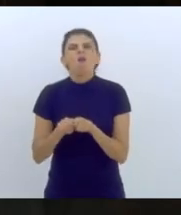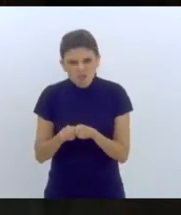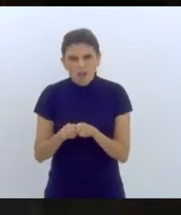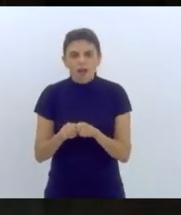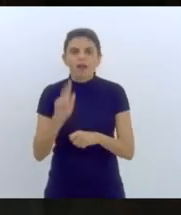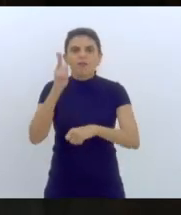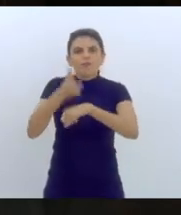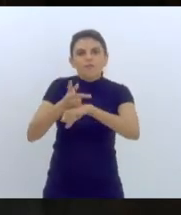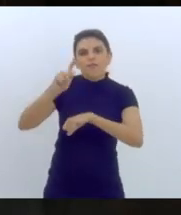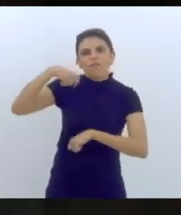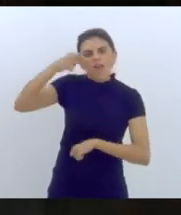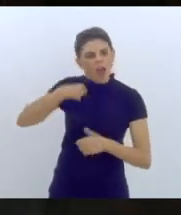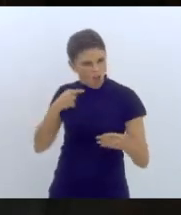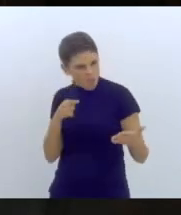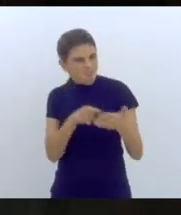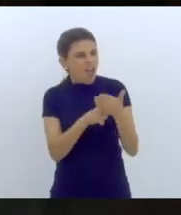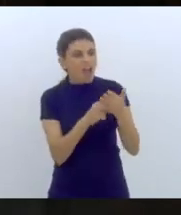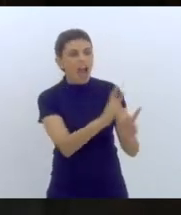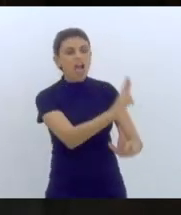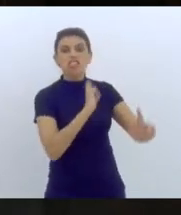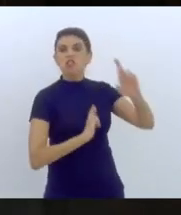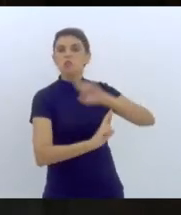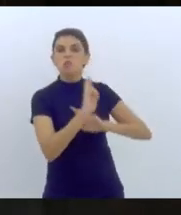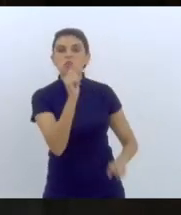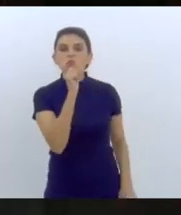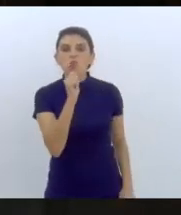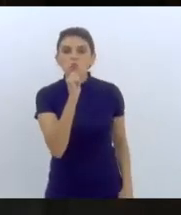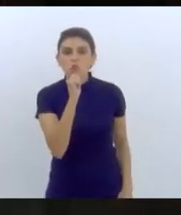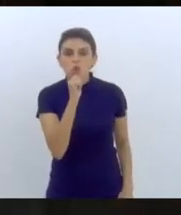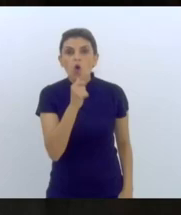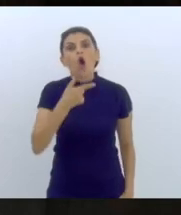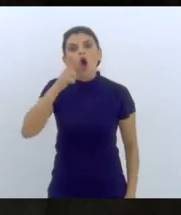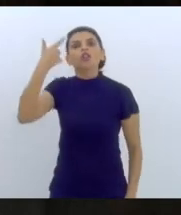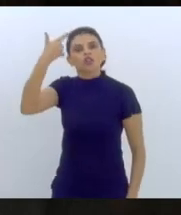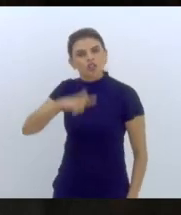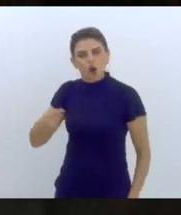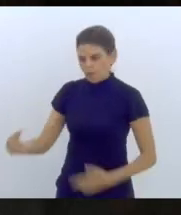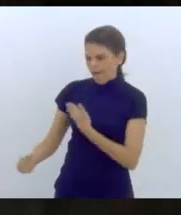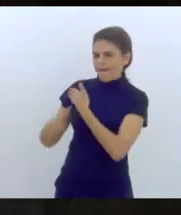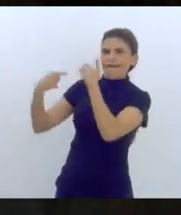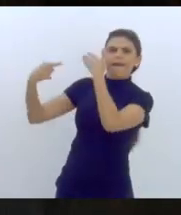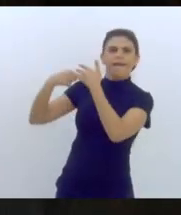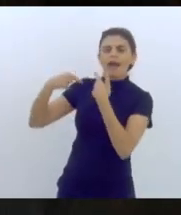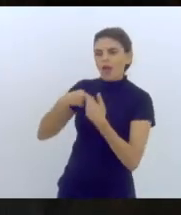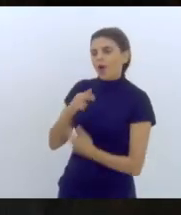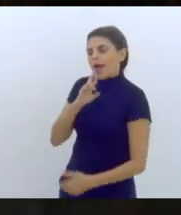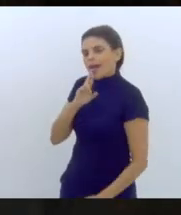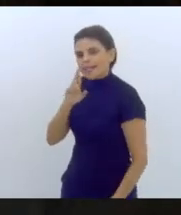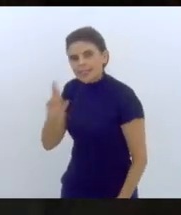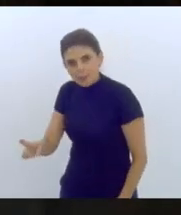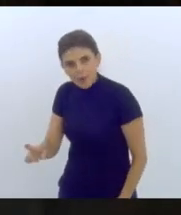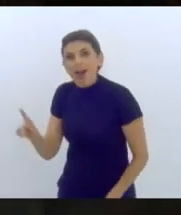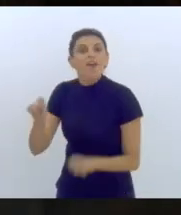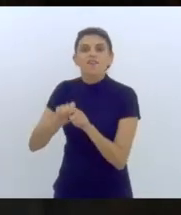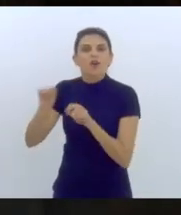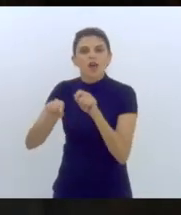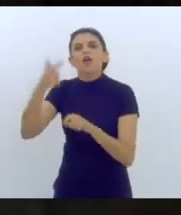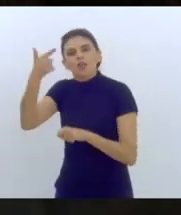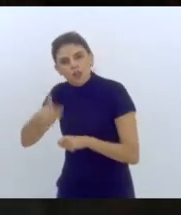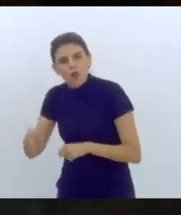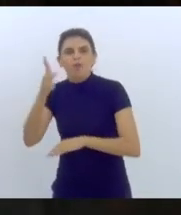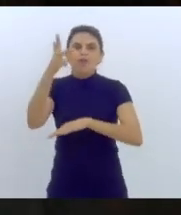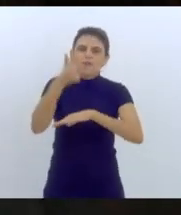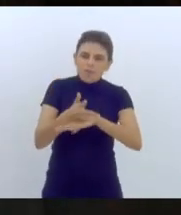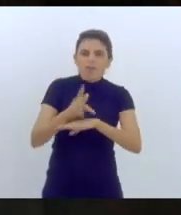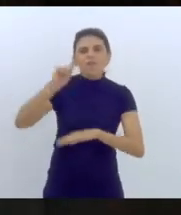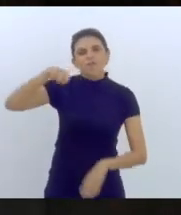um vídeo falando, ataquei e ninguém respondeu. Aí ontem ele atacou de novo. Aí a gente respondeu. Aí o que faz? Vai e coloca